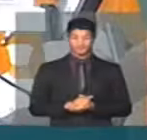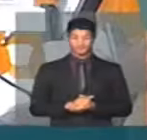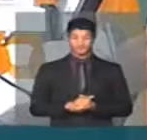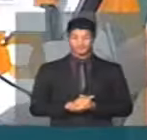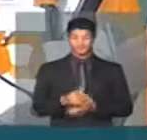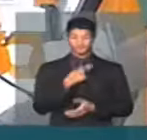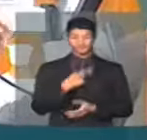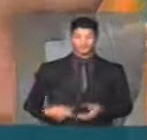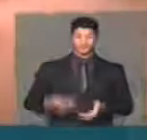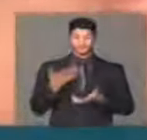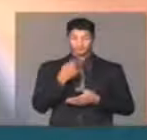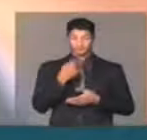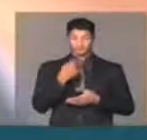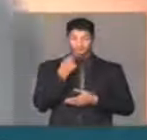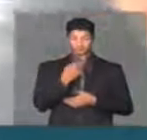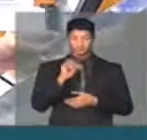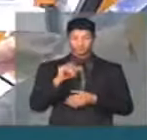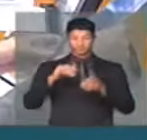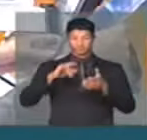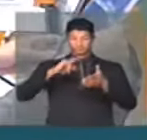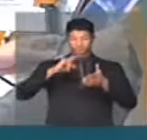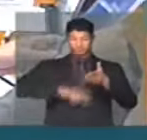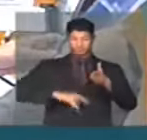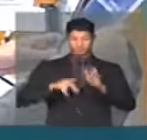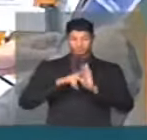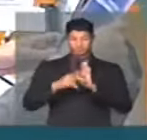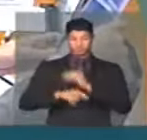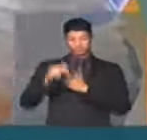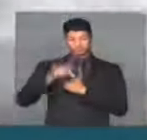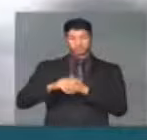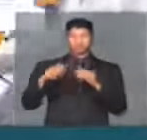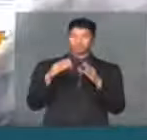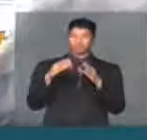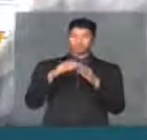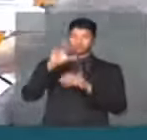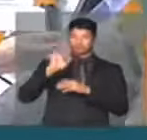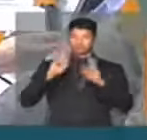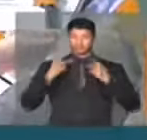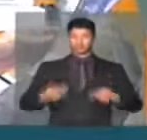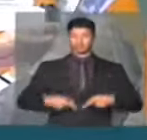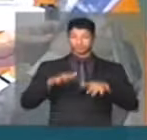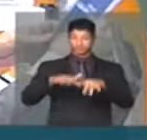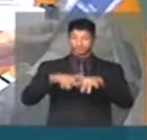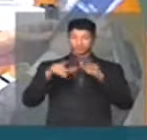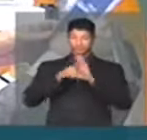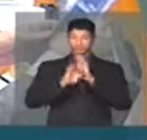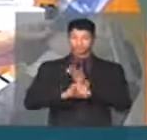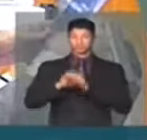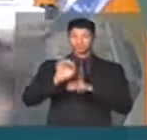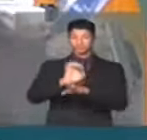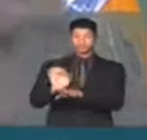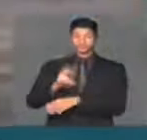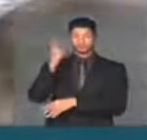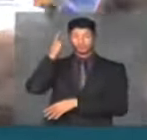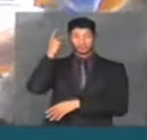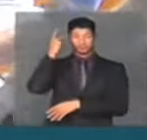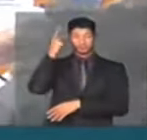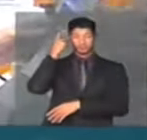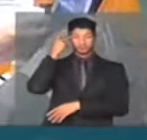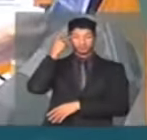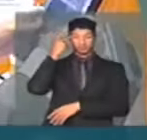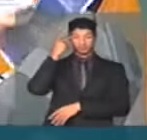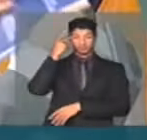Presidente, eu gostaria de indagar Vossa Excelência se esse documento da Comissão de Direitos Humanos da Assembleia Legislativa do Estado de São